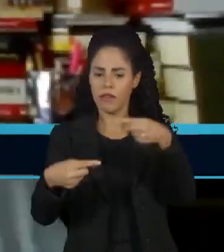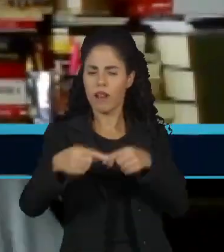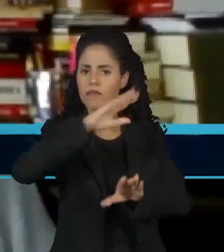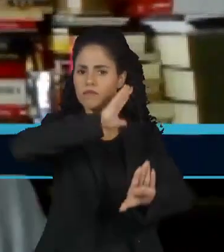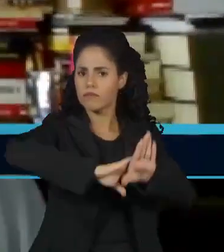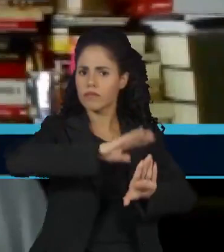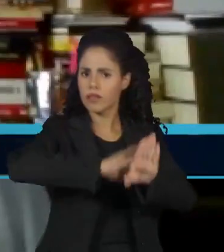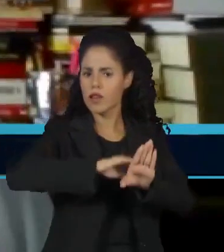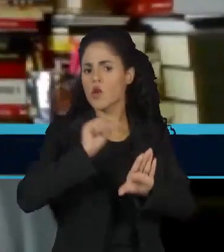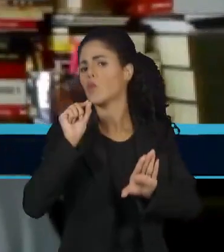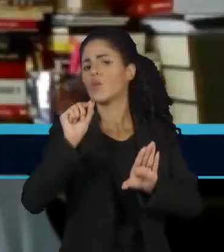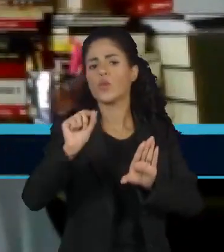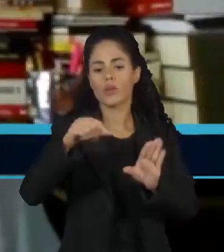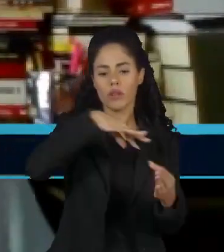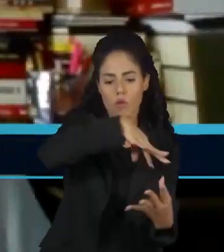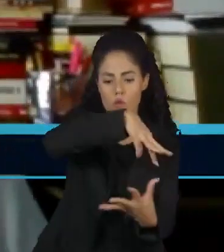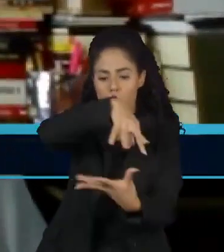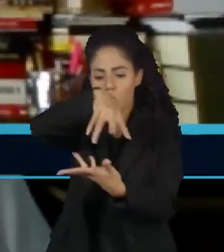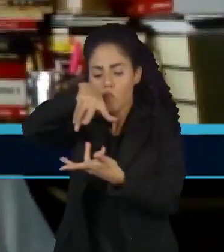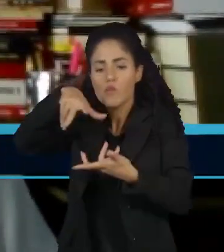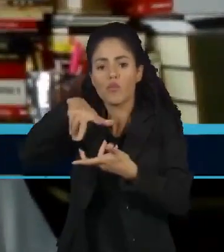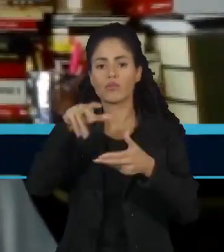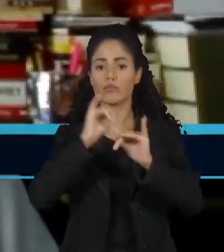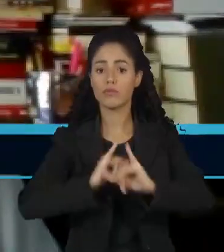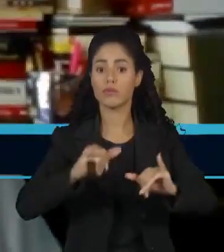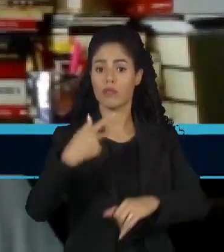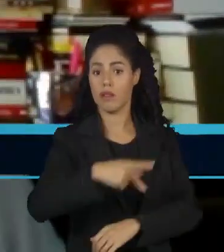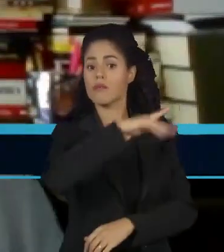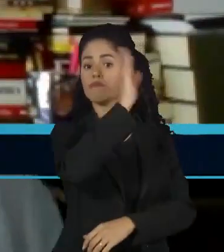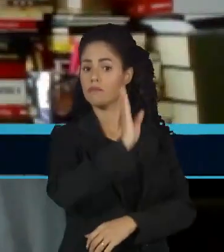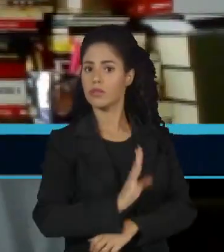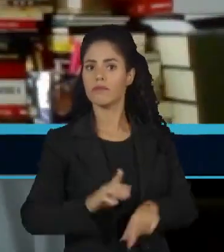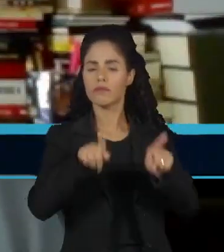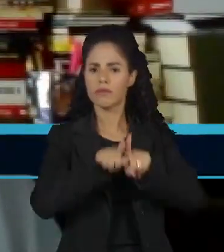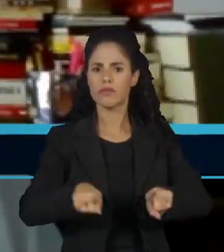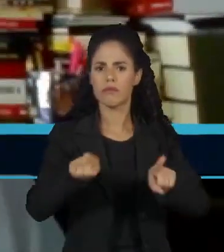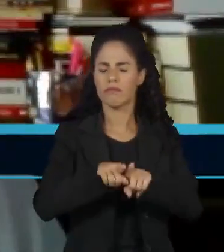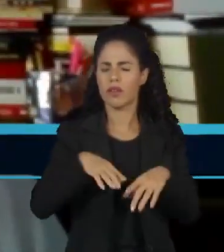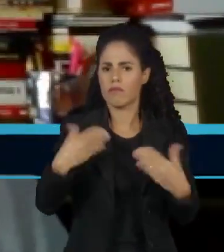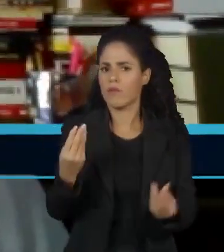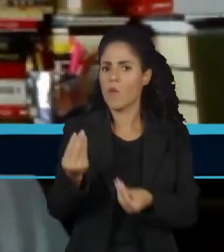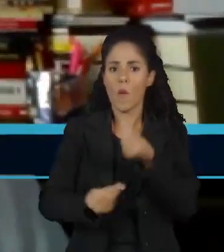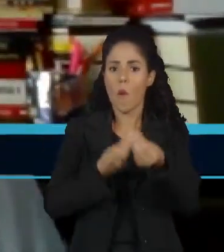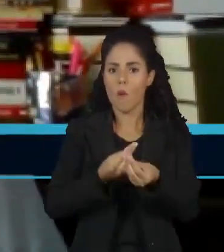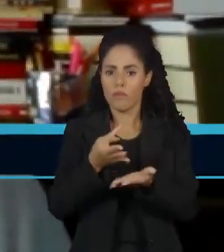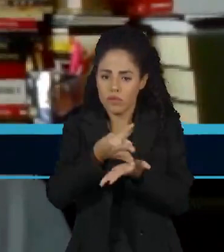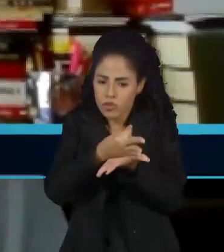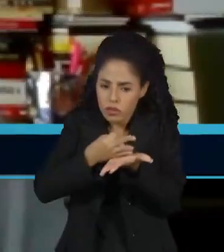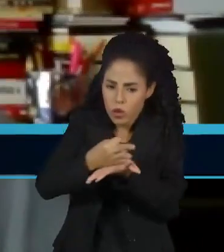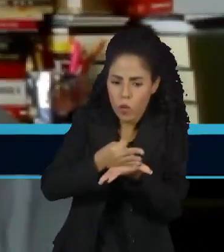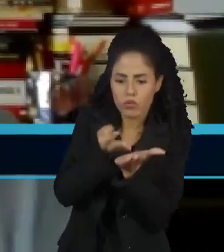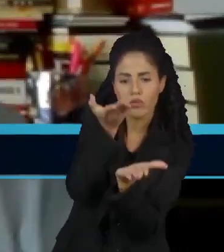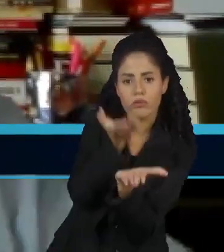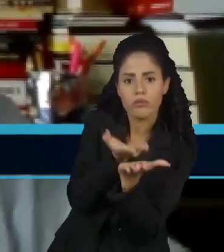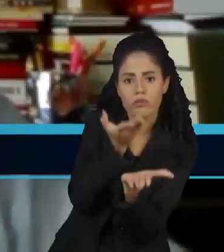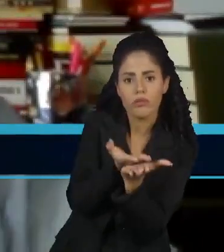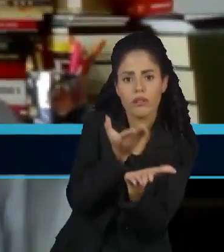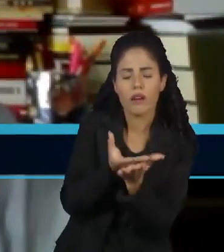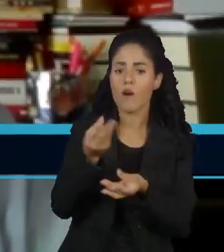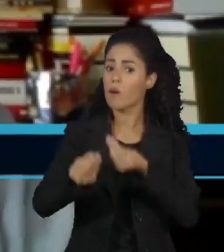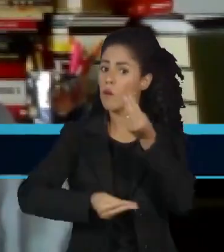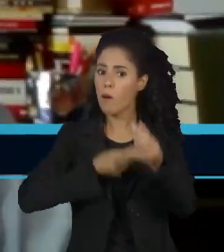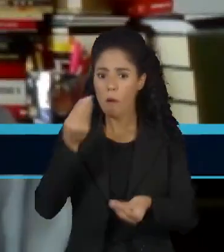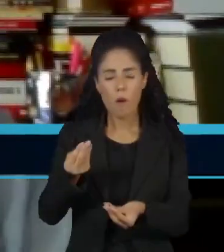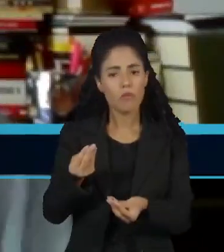domínio levou no mundo inteiro e, portanto, no Brasil, a uma transferência teológica significativa. Abandona-se cada